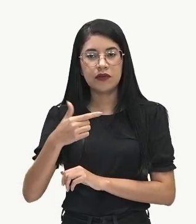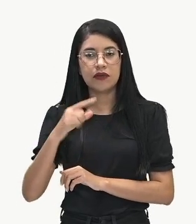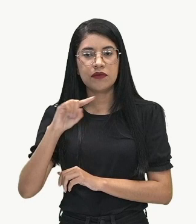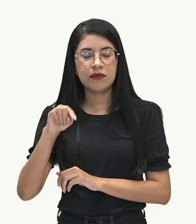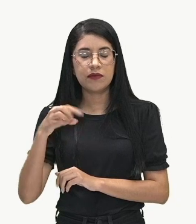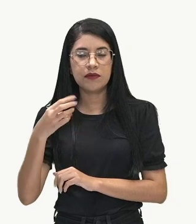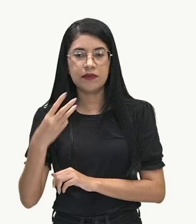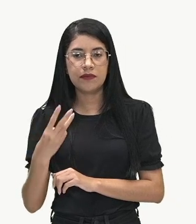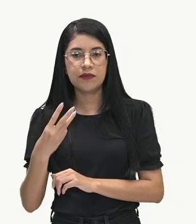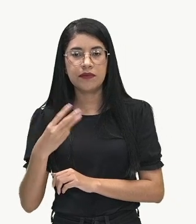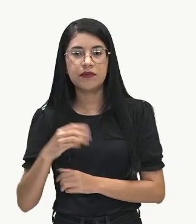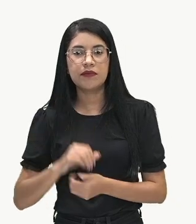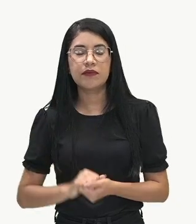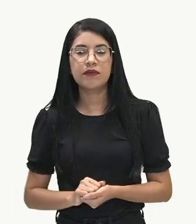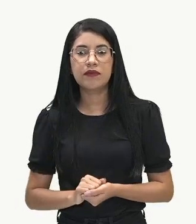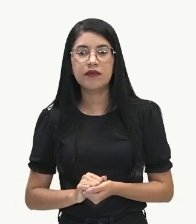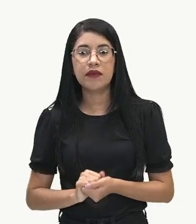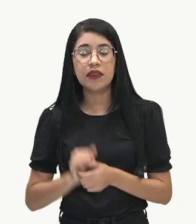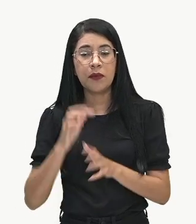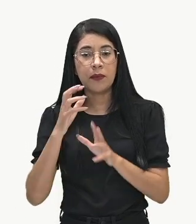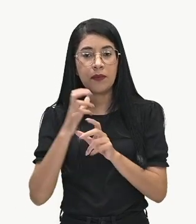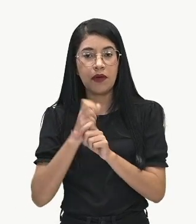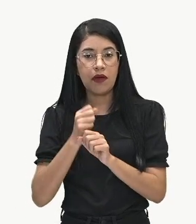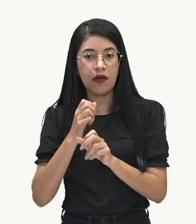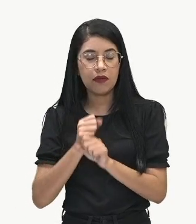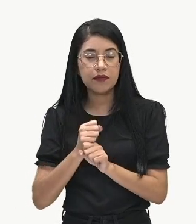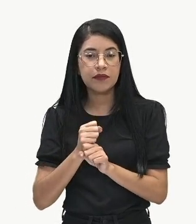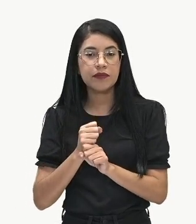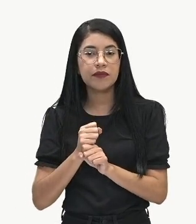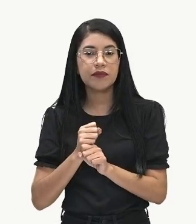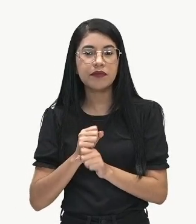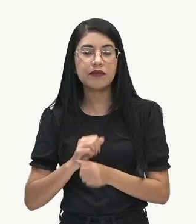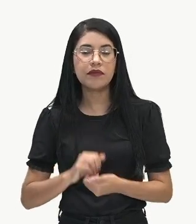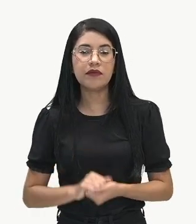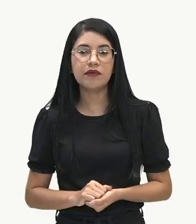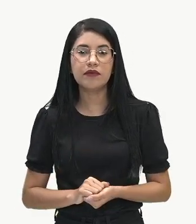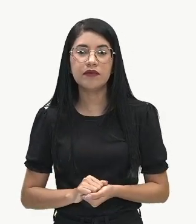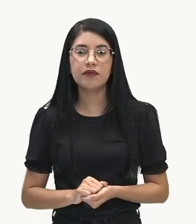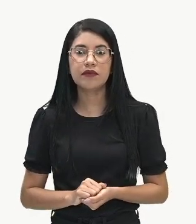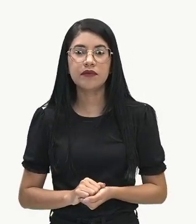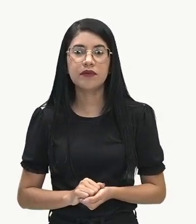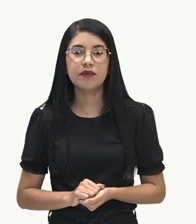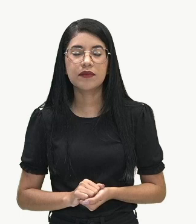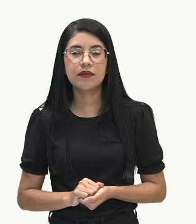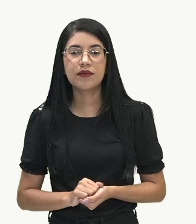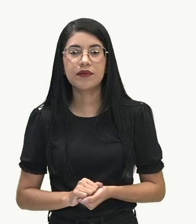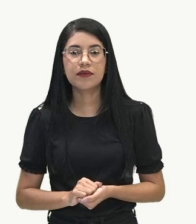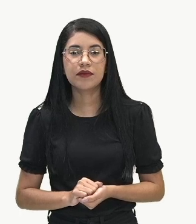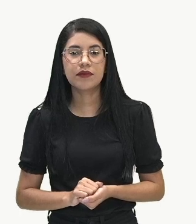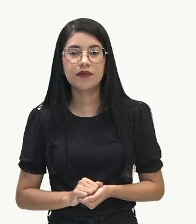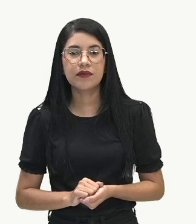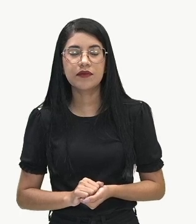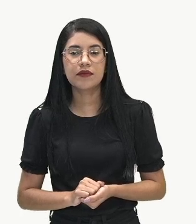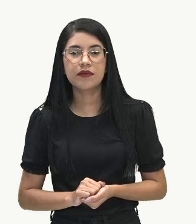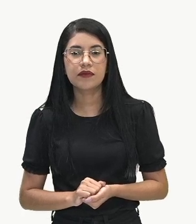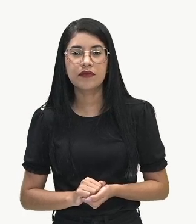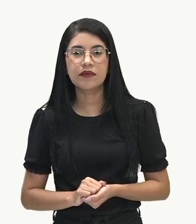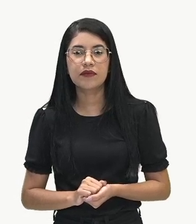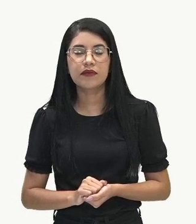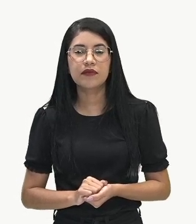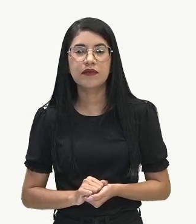92,3. E claro, você fazendo aí o cálculo na sua escolinha, na sua casa, nós teremos aí